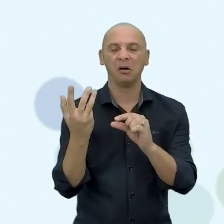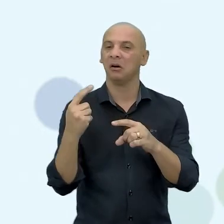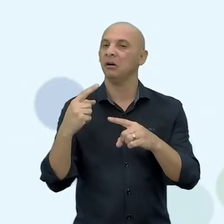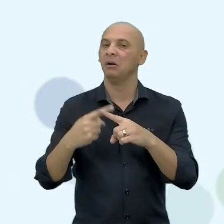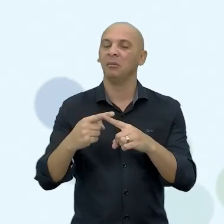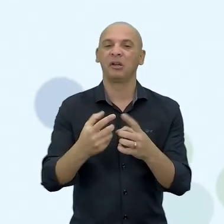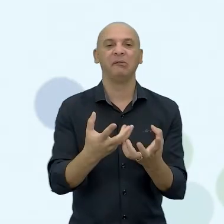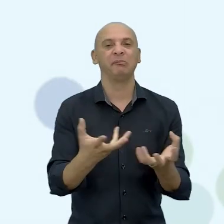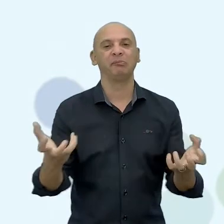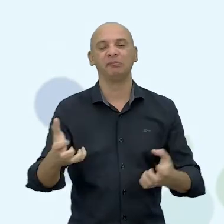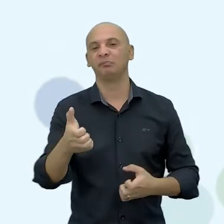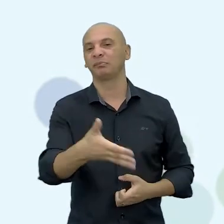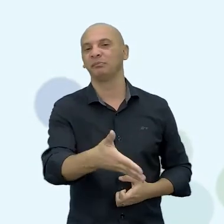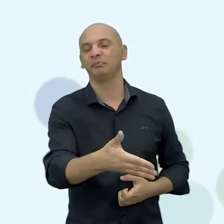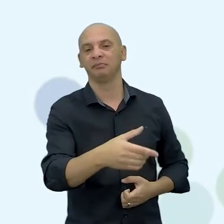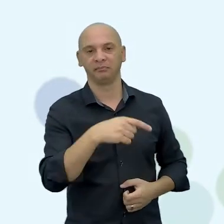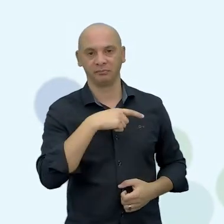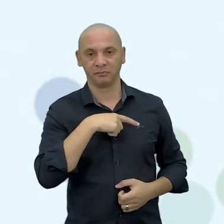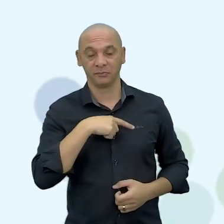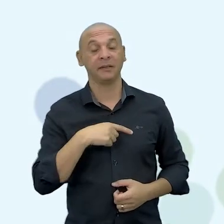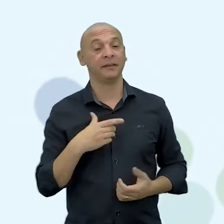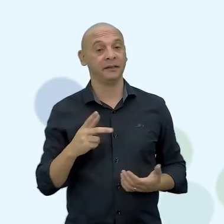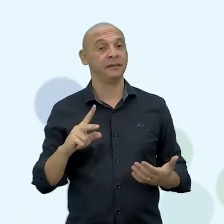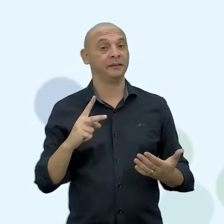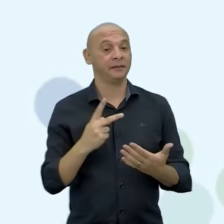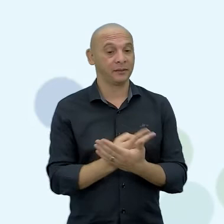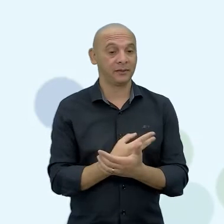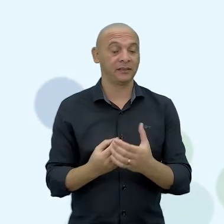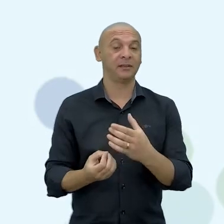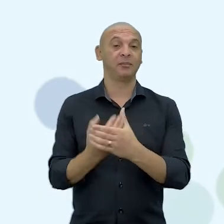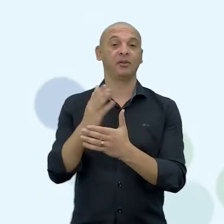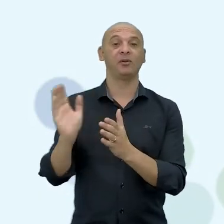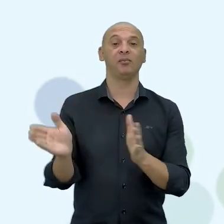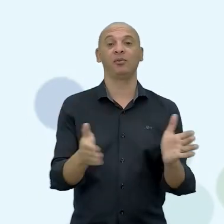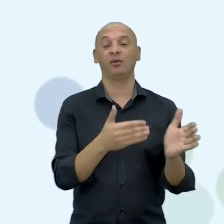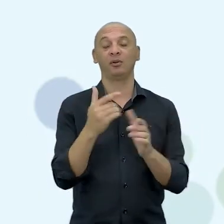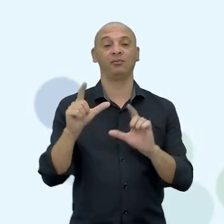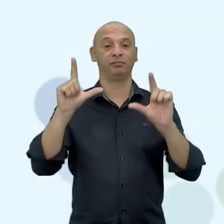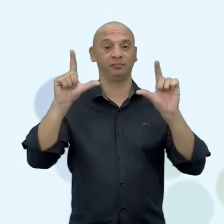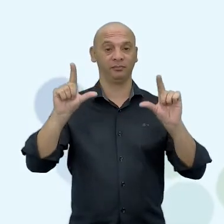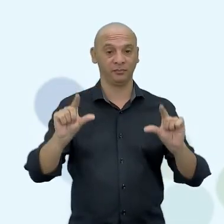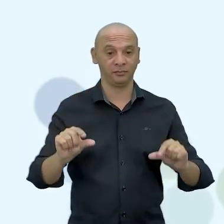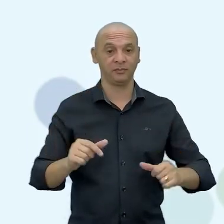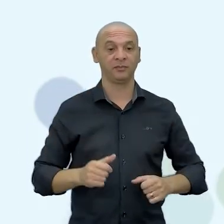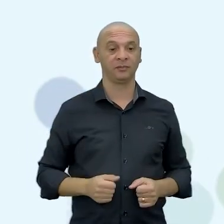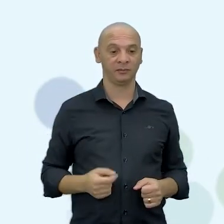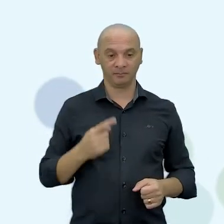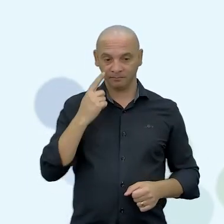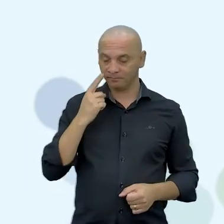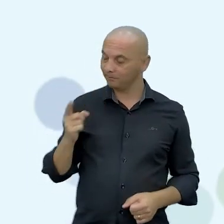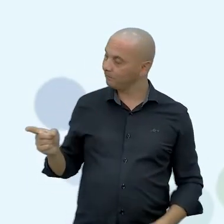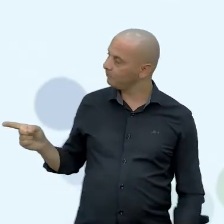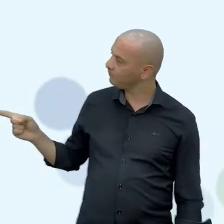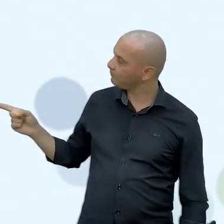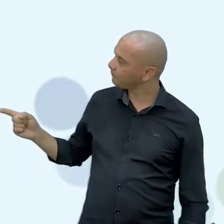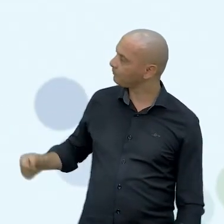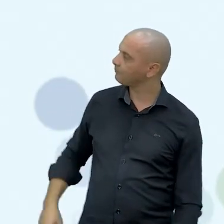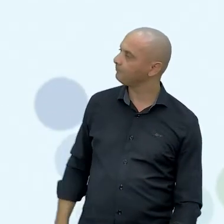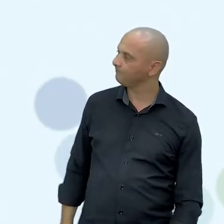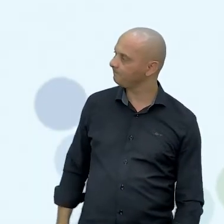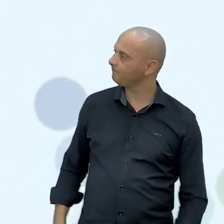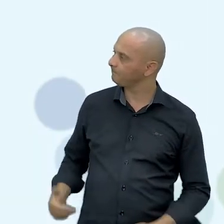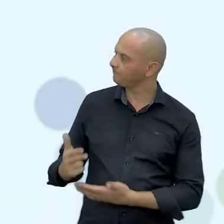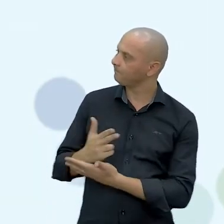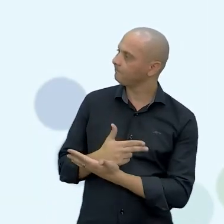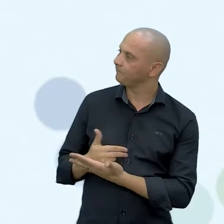afetando diretamente a capacidade de produção da região. E a imagem é bem clara, né, do que nós